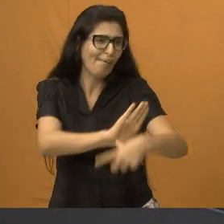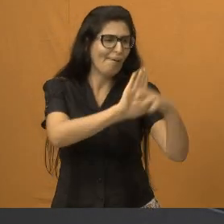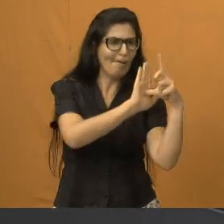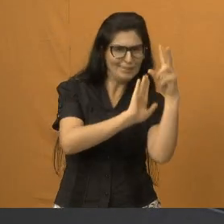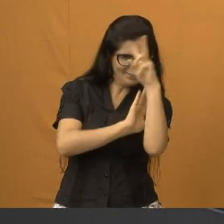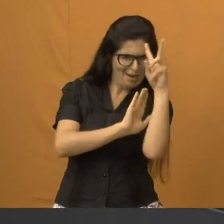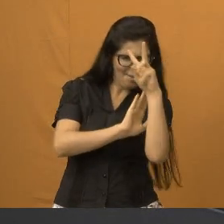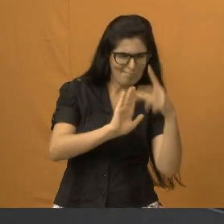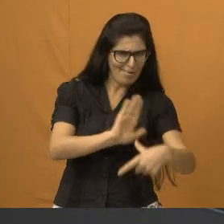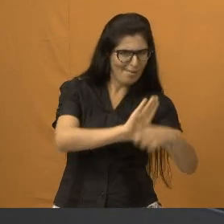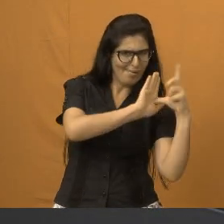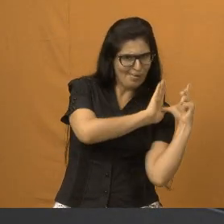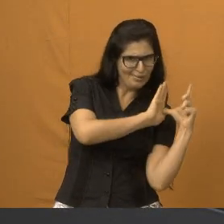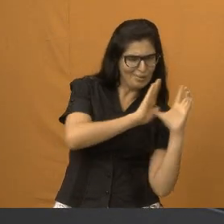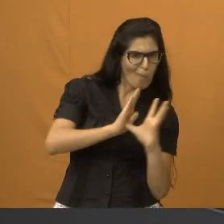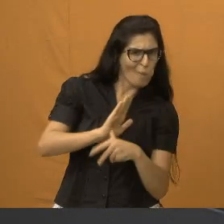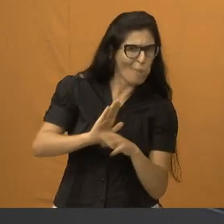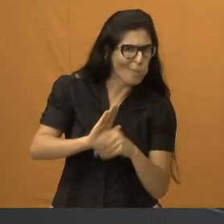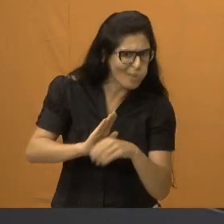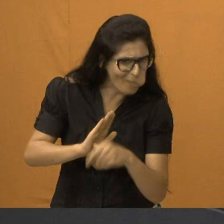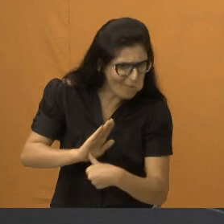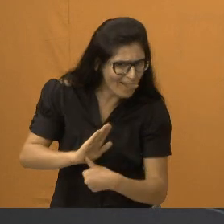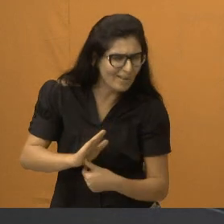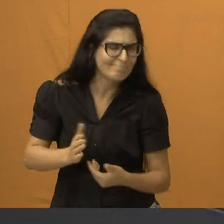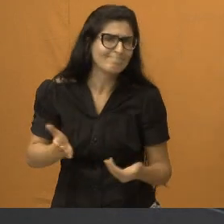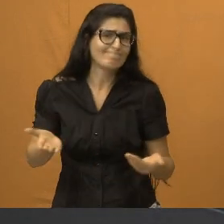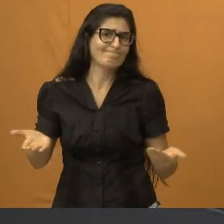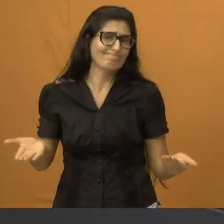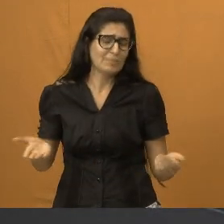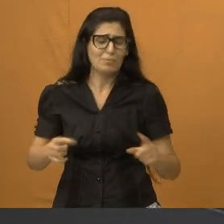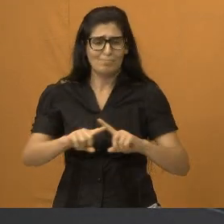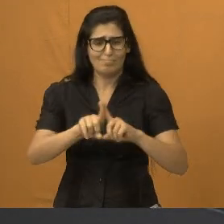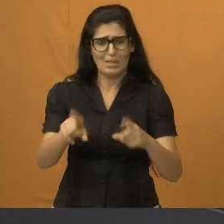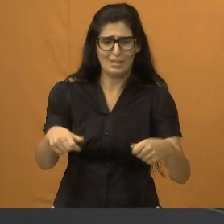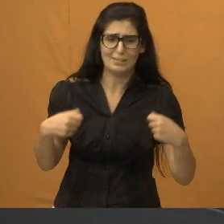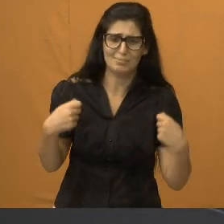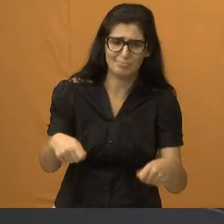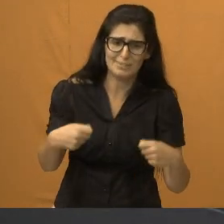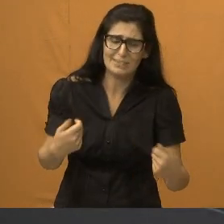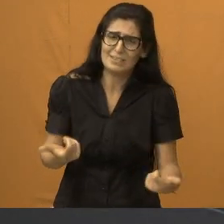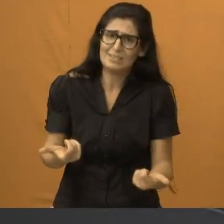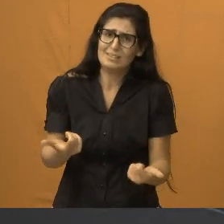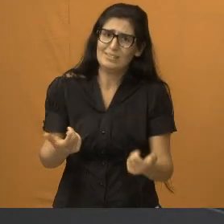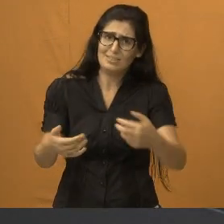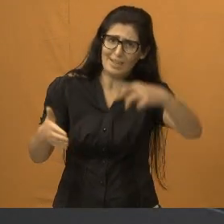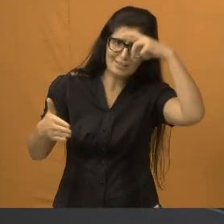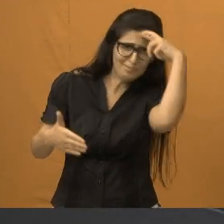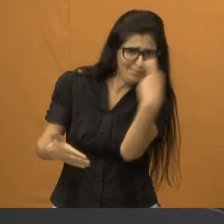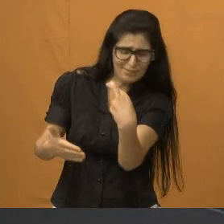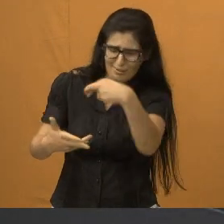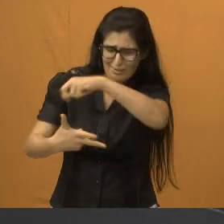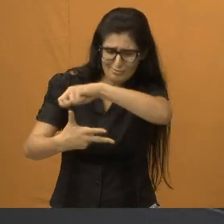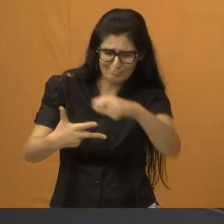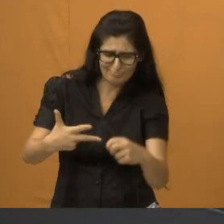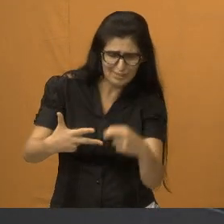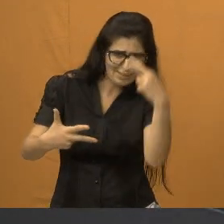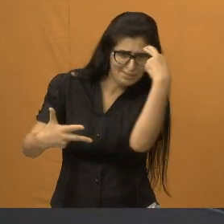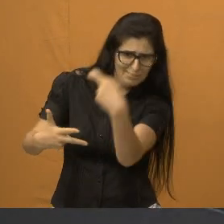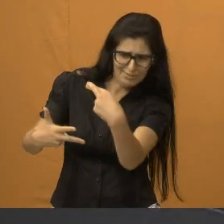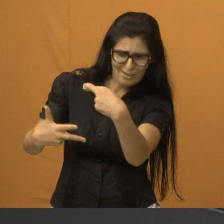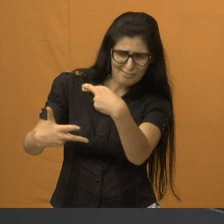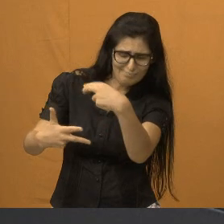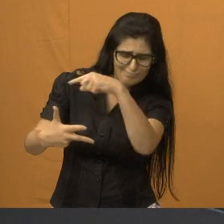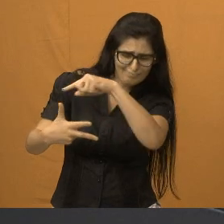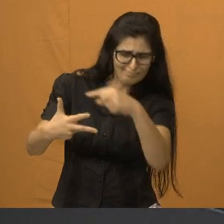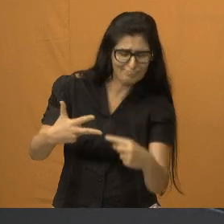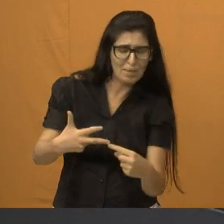Os poderes são independentes, eles entendem assim, a gente se sente prejudicado. Mas o